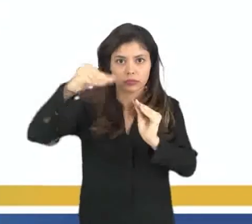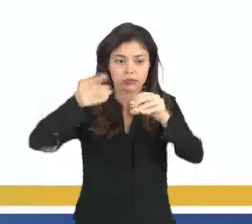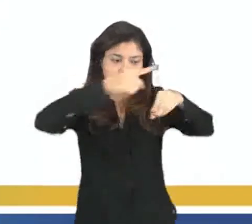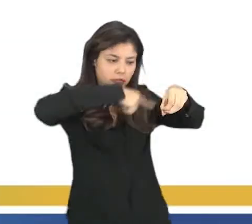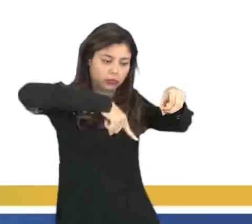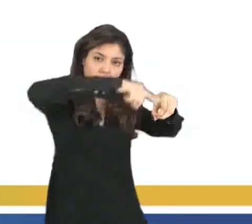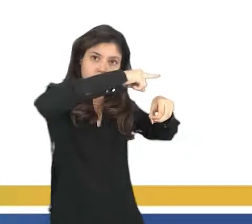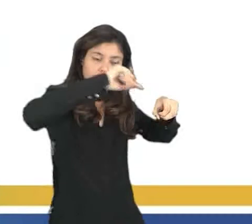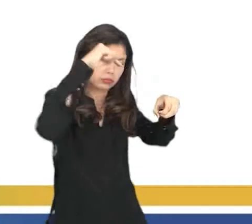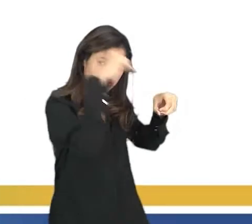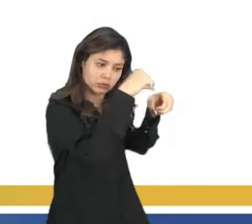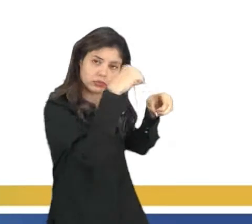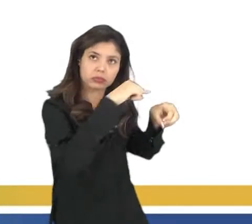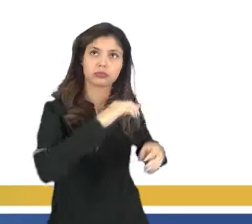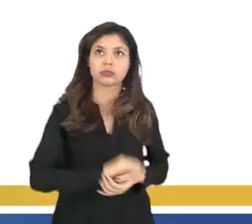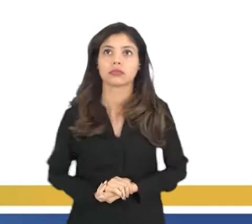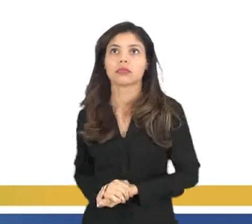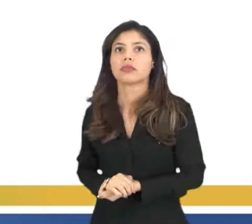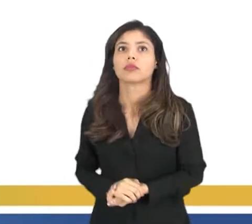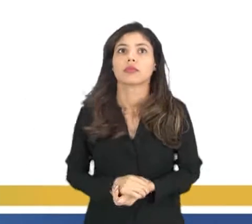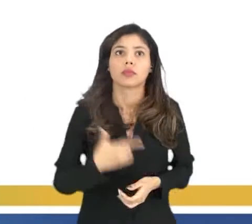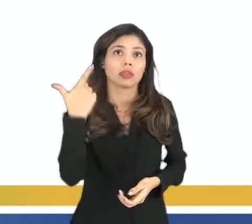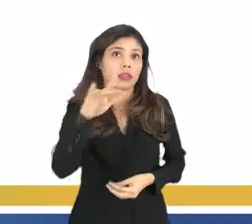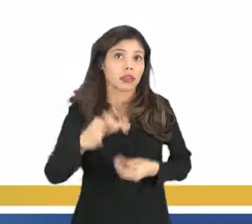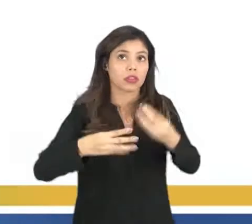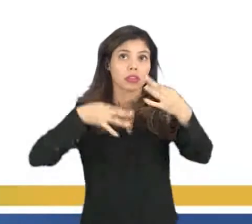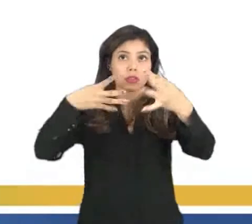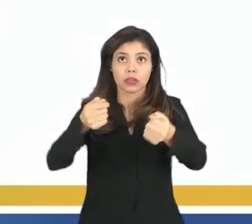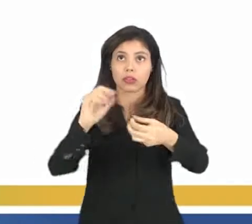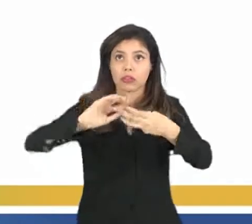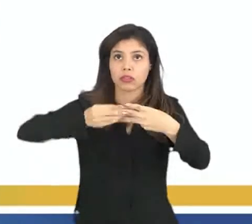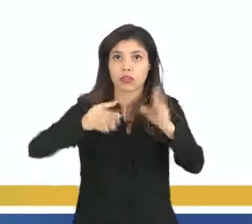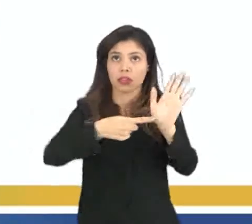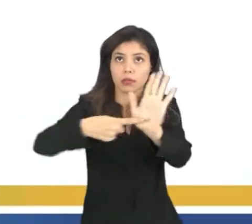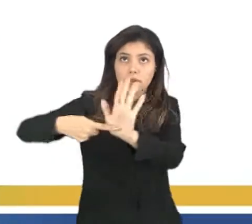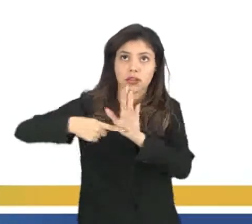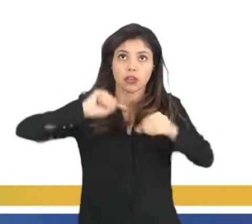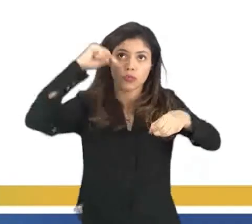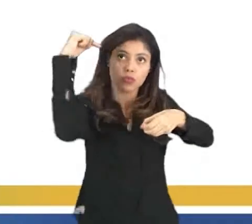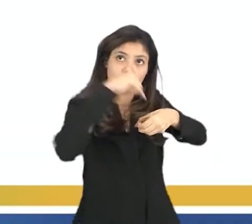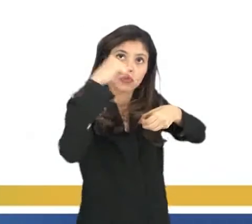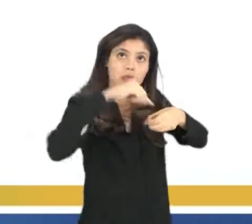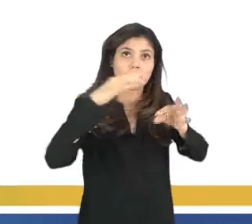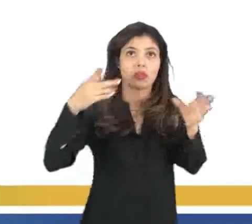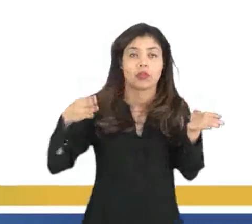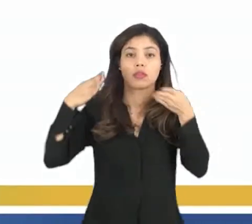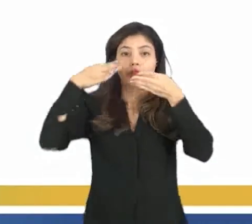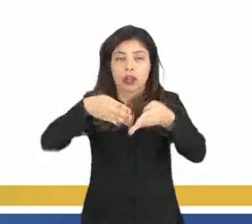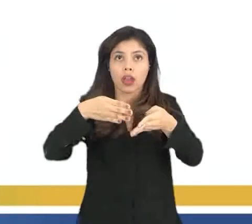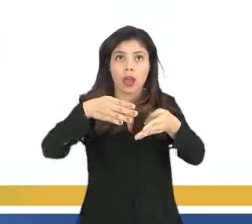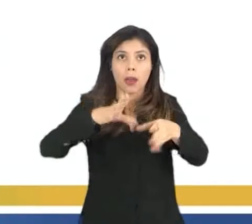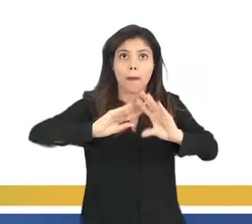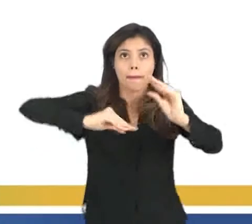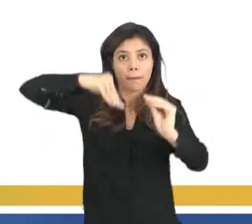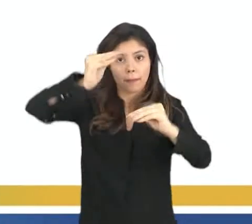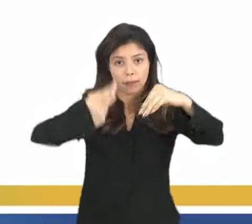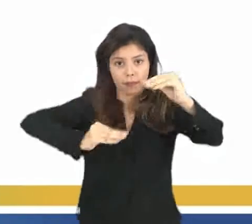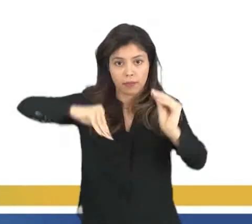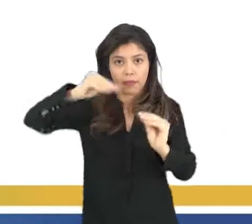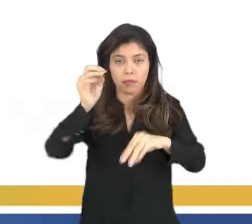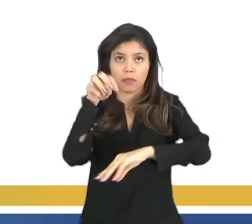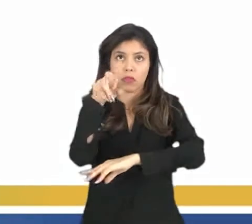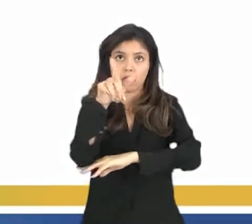membrana, citoplasma e núcleo. Entretanto, não são todas as células que apresentam um núcleo definido e delimitado por membrana